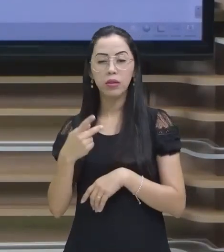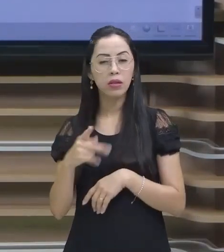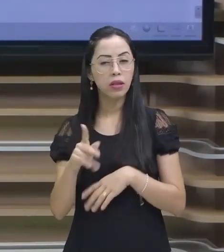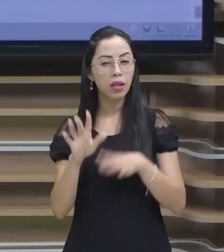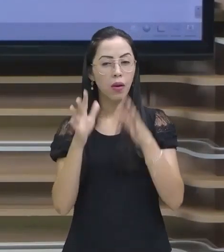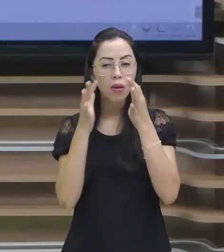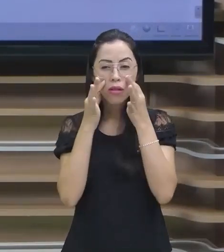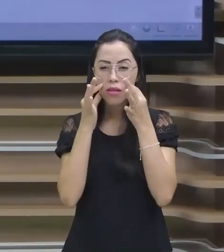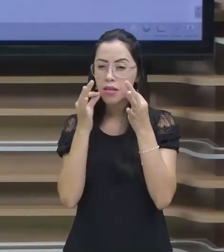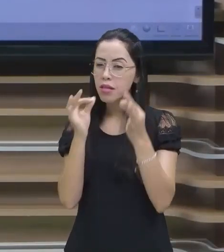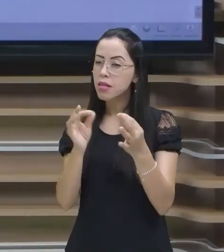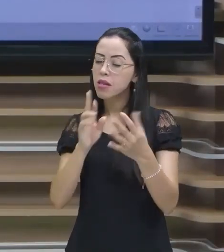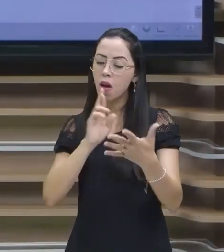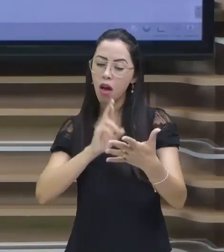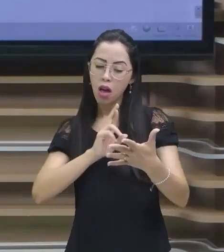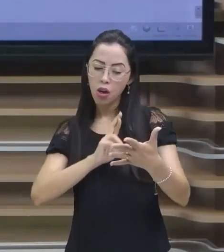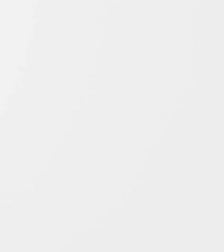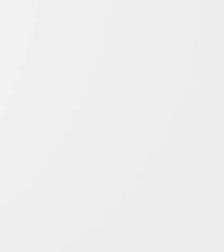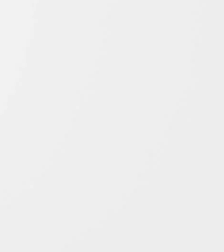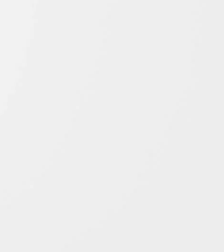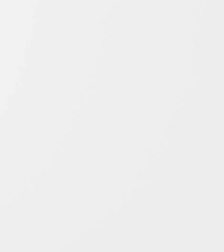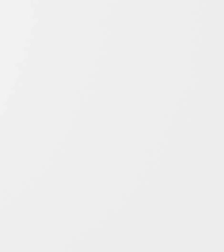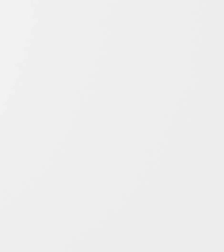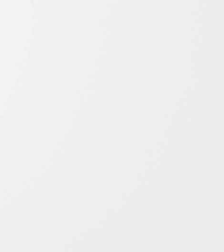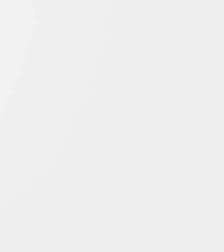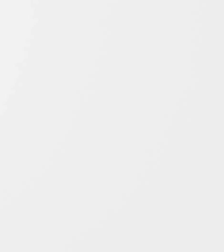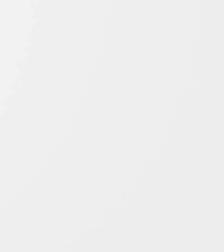atento e responda tudo bem certinho.